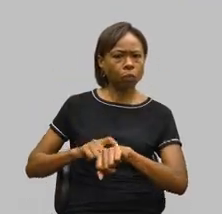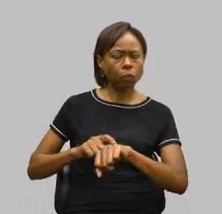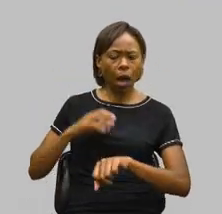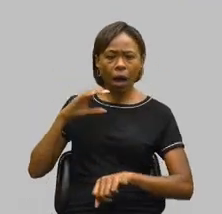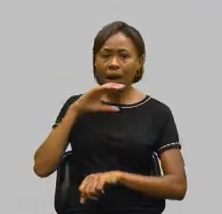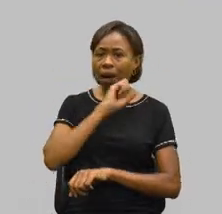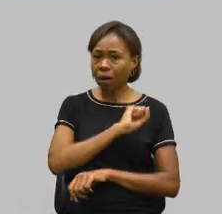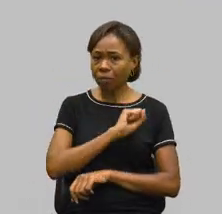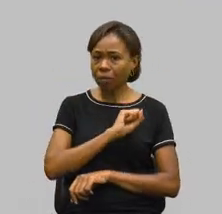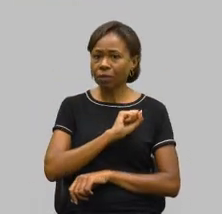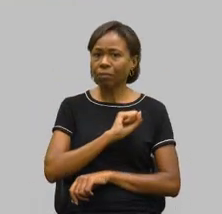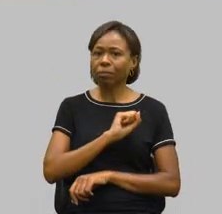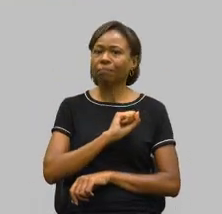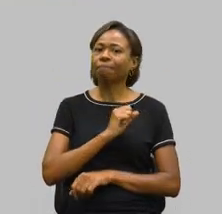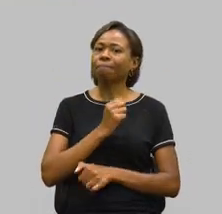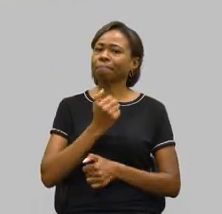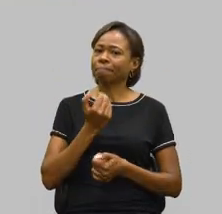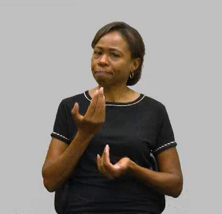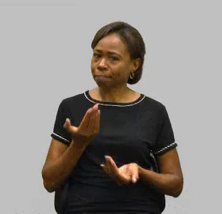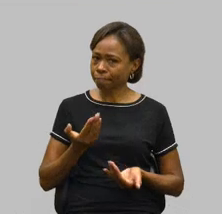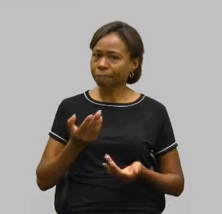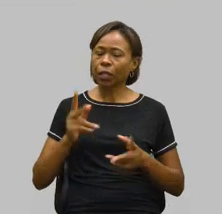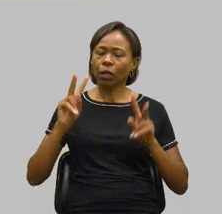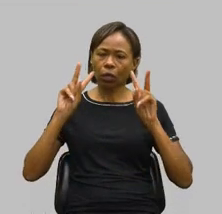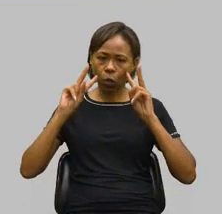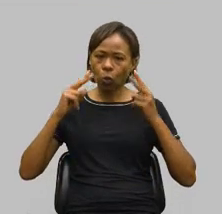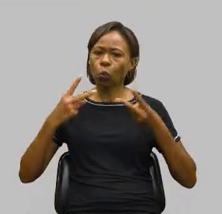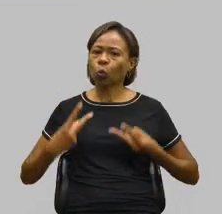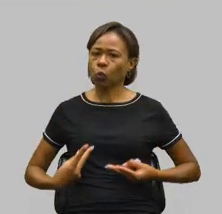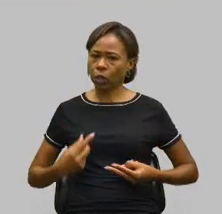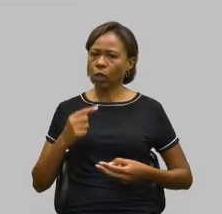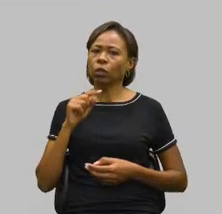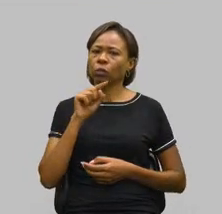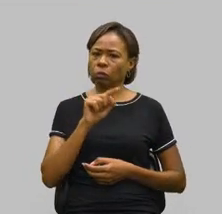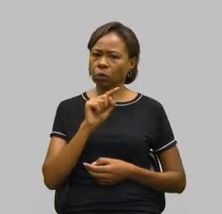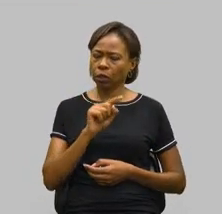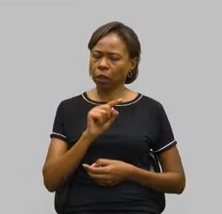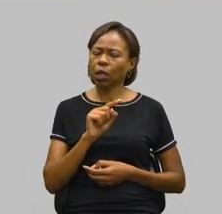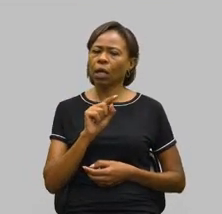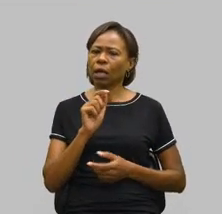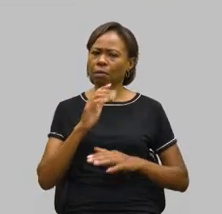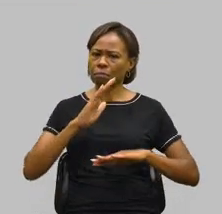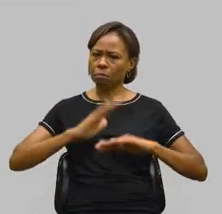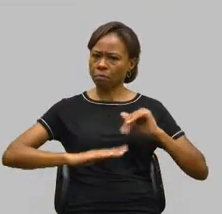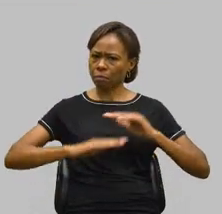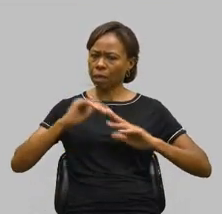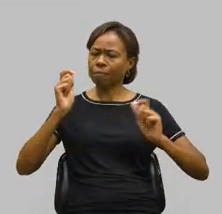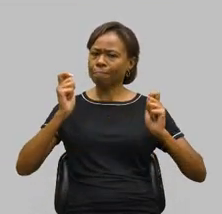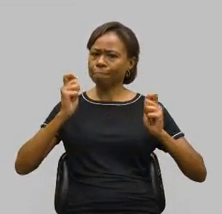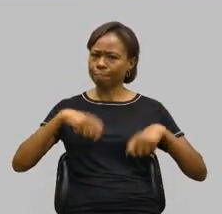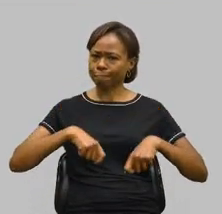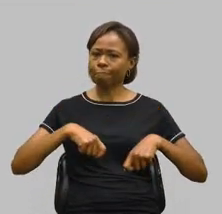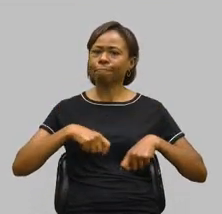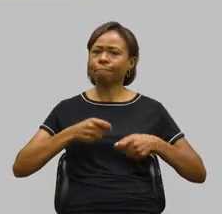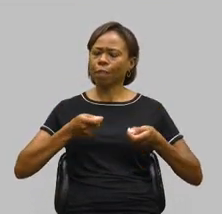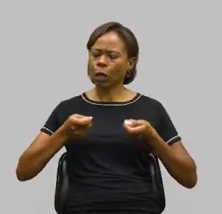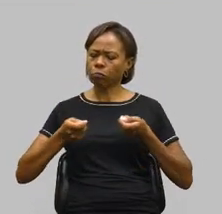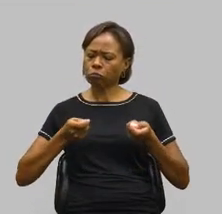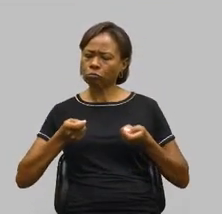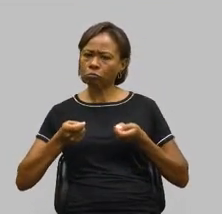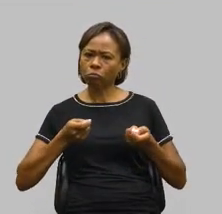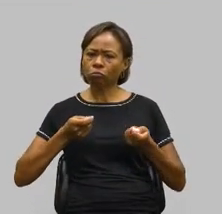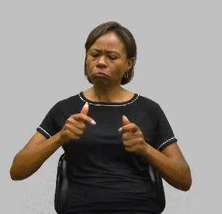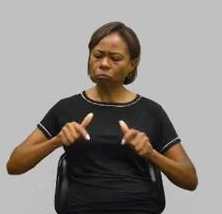então fica aqui o meu reconhecimento pela sua capacidade de conduzir esse trabalho à frente da